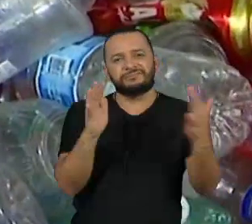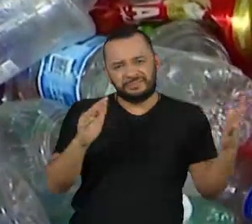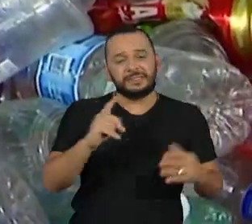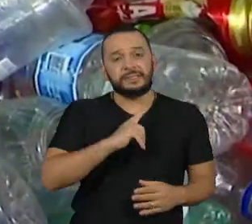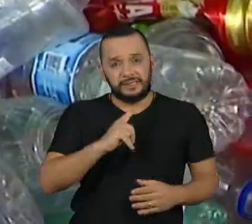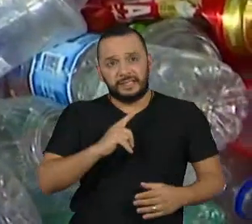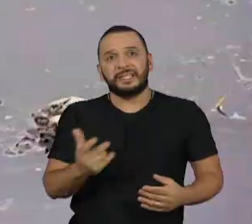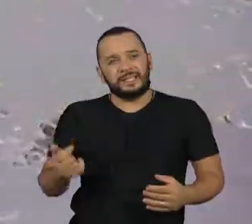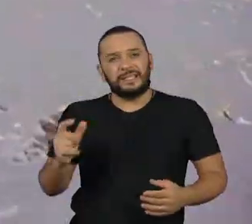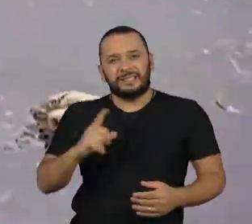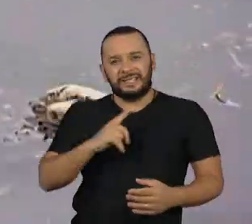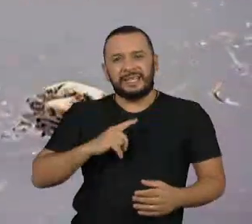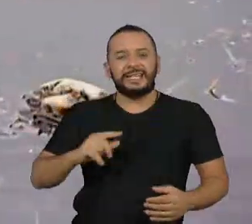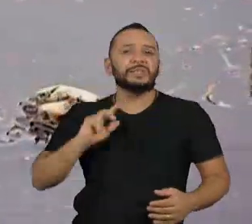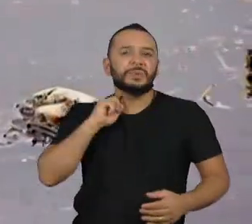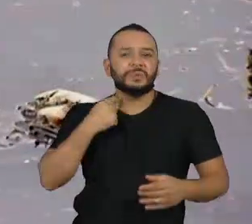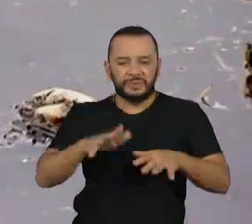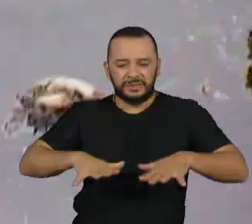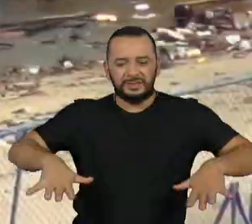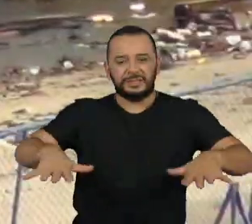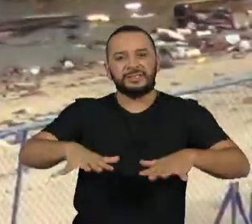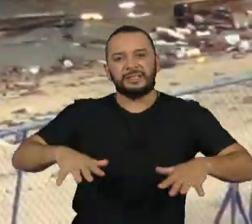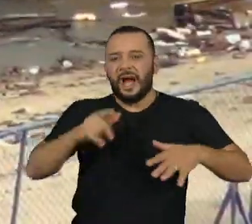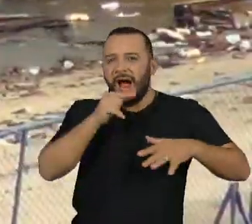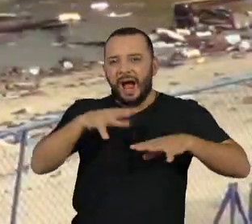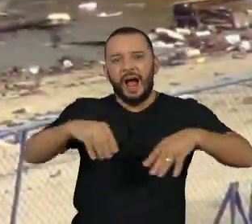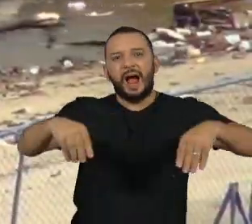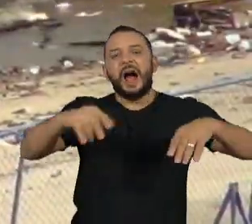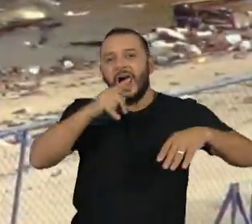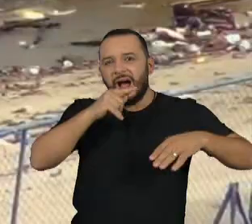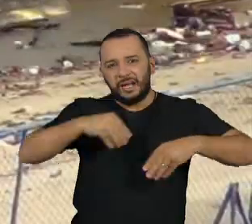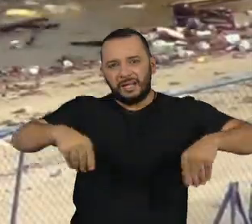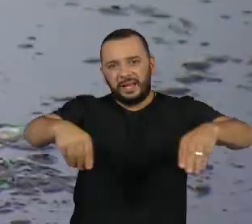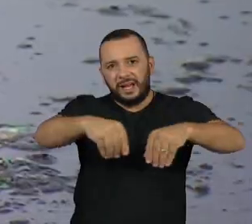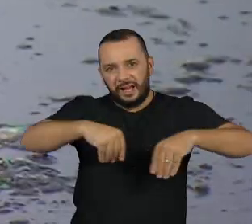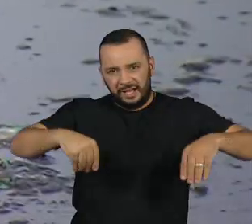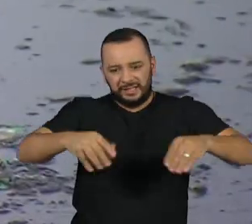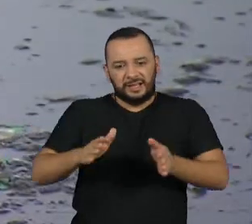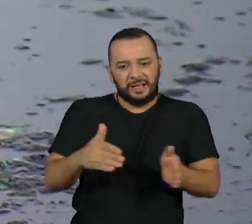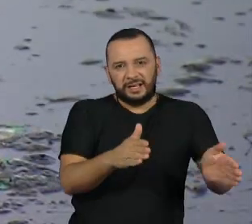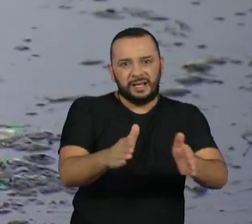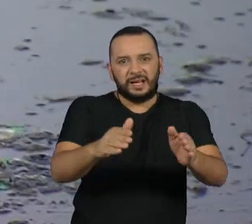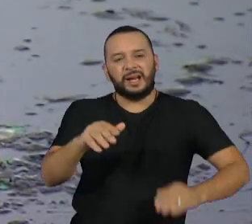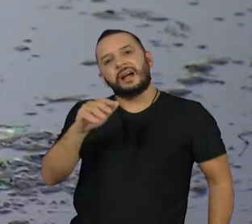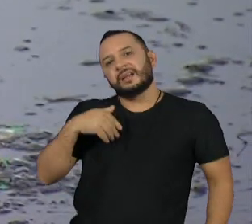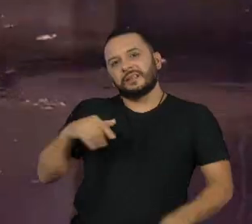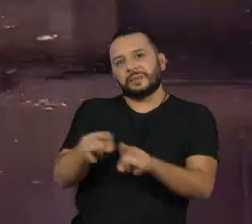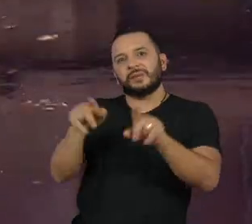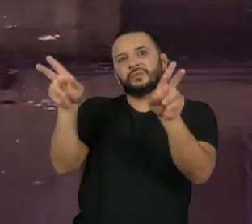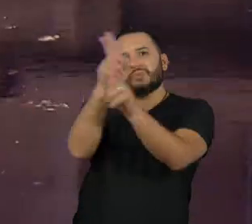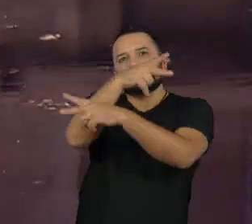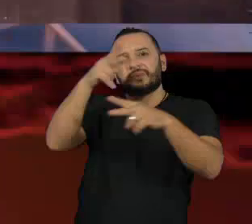pela contaminação do solo, da água e do ar. A situação do Brasil pede urgência.